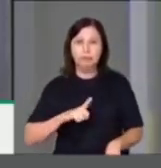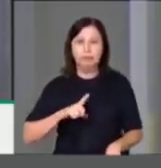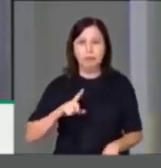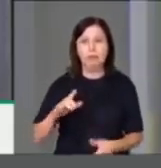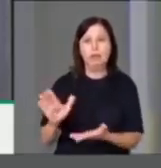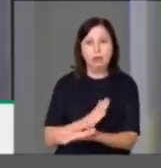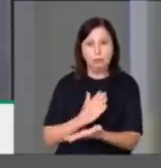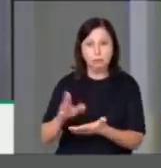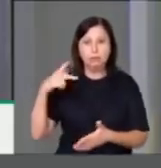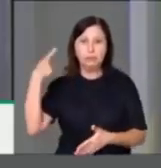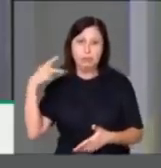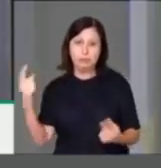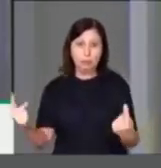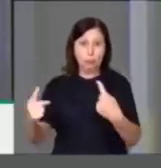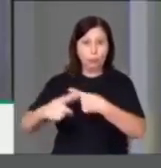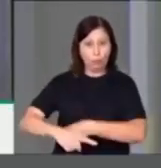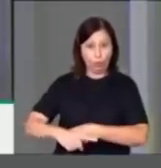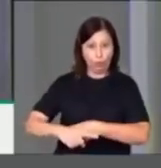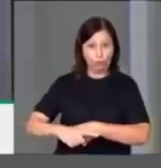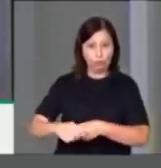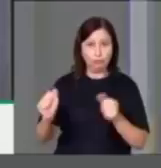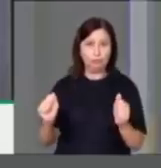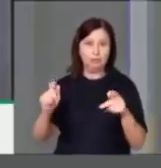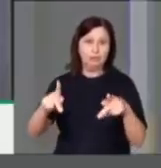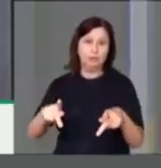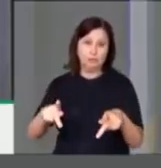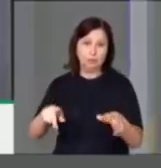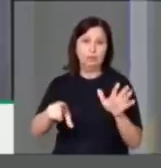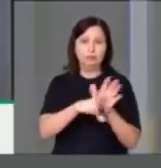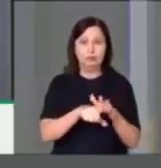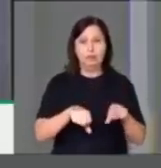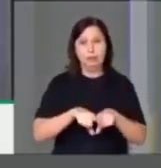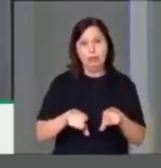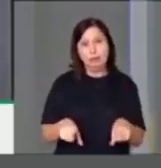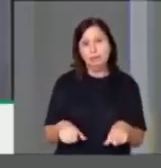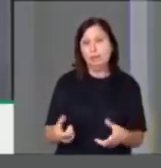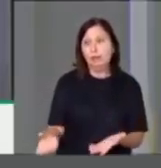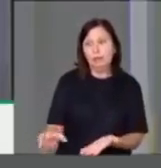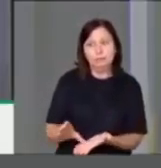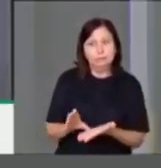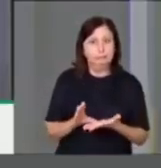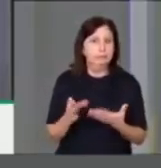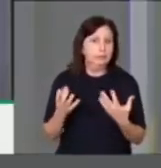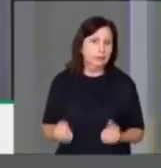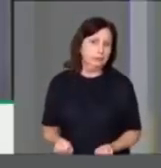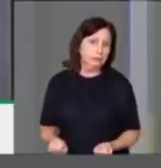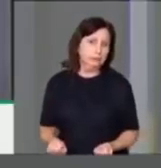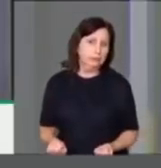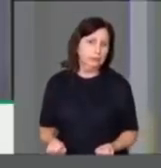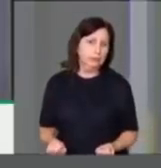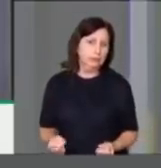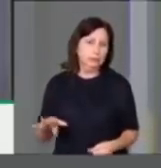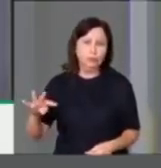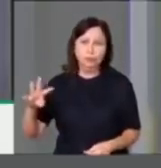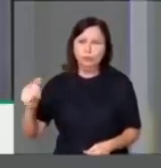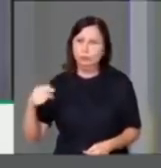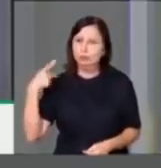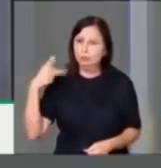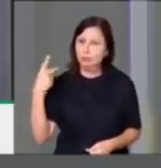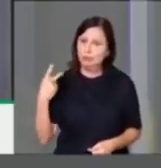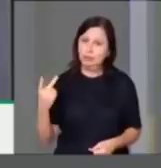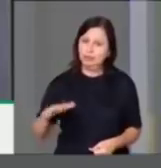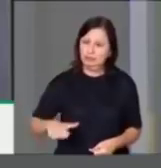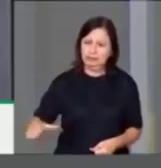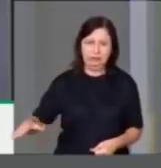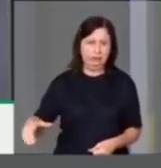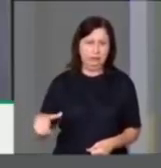especial e ainda esbanjaram no gasto da verba de gabinete. Bom, todos aqui são parlamentares, tem uma criança